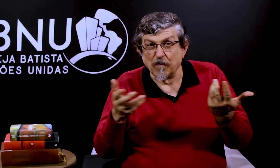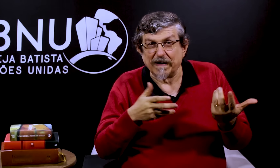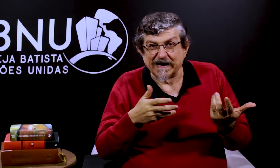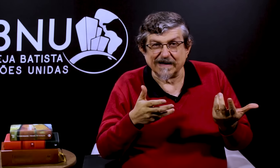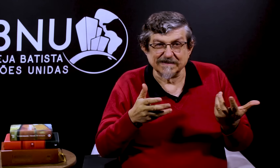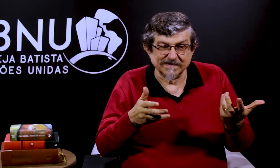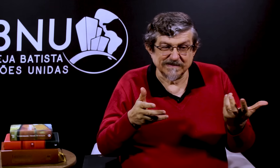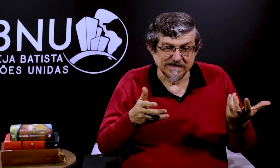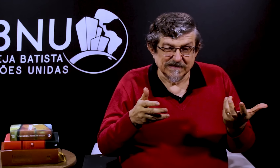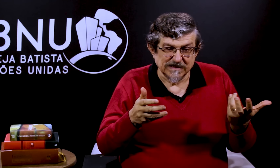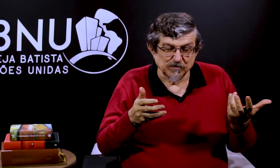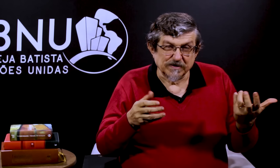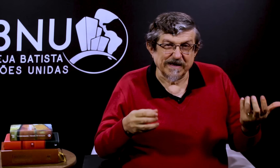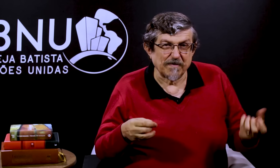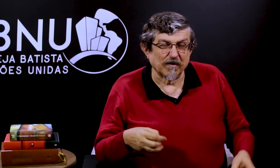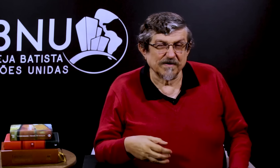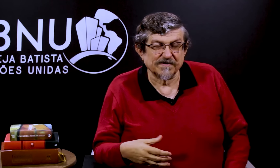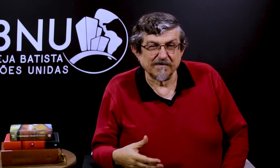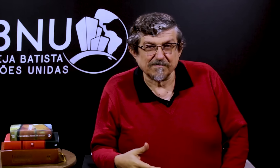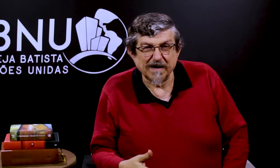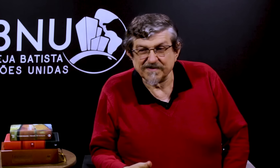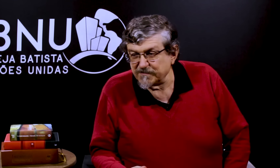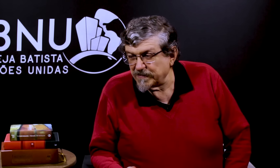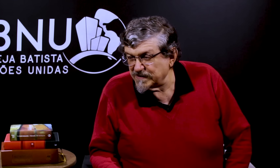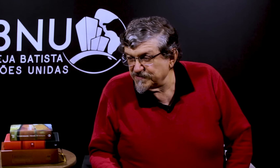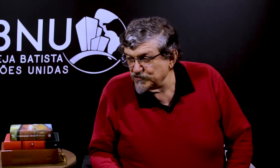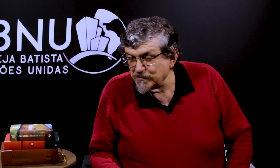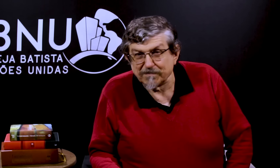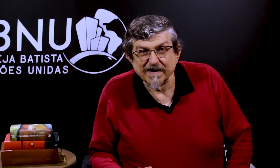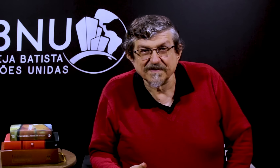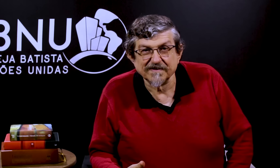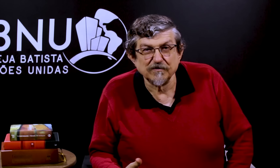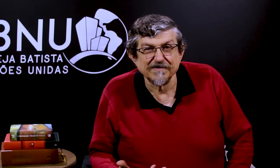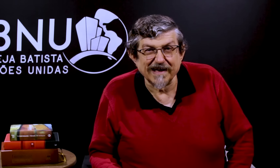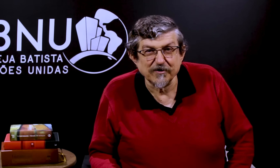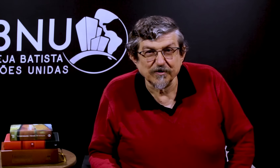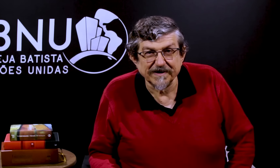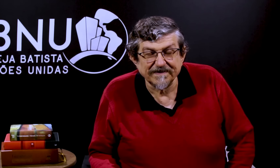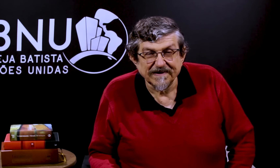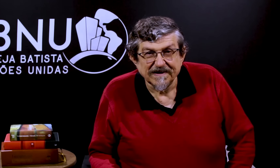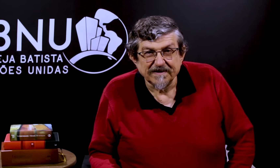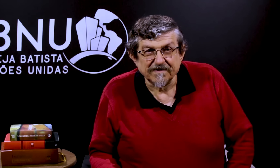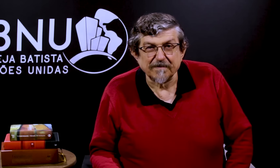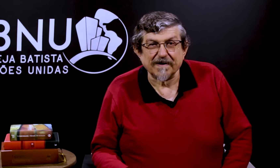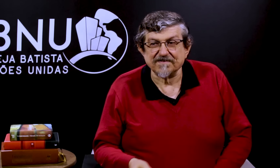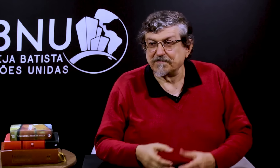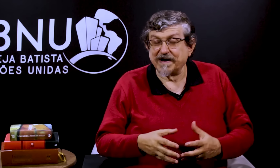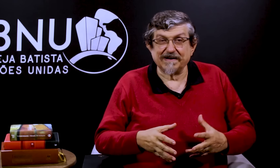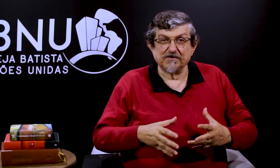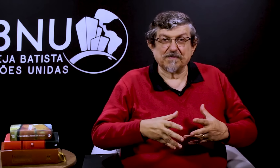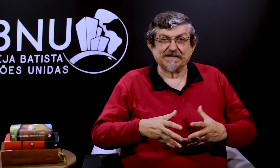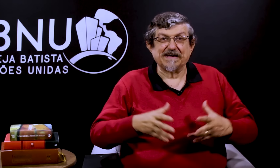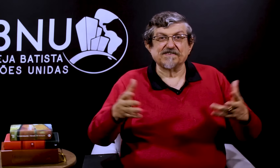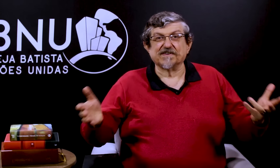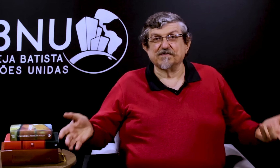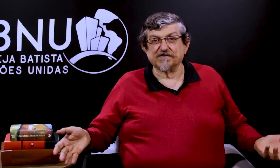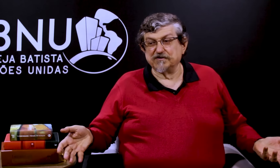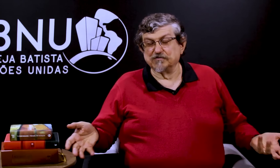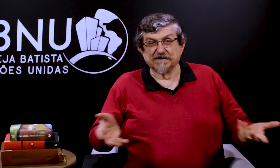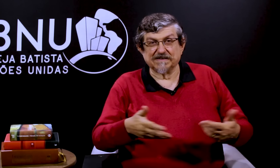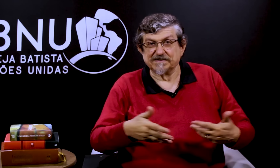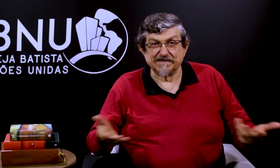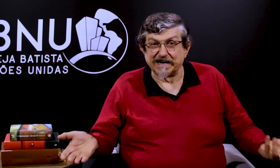que é complicada, assim, porque é a mesma coisa que você participar, assim, de uma peça que você não ensaiou, né? Você participar lá de uma dança